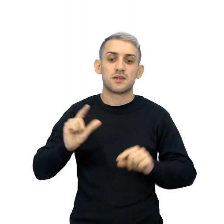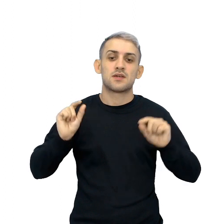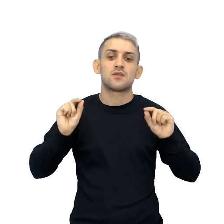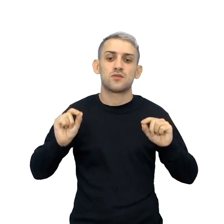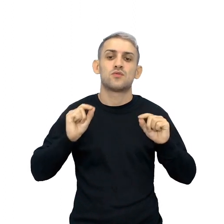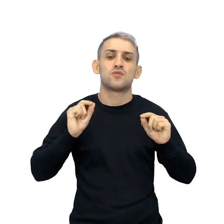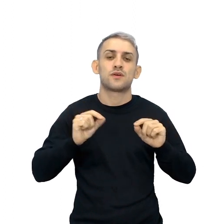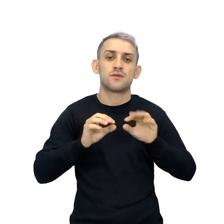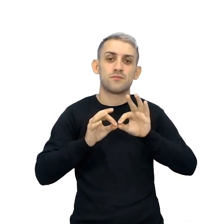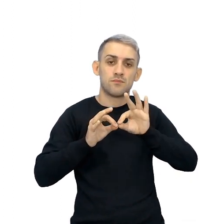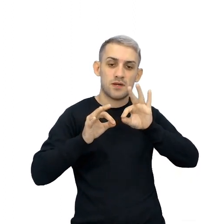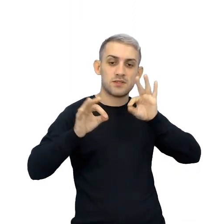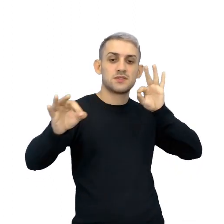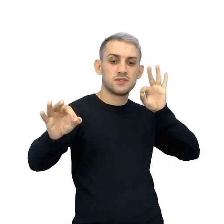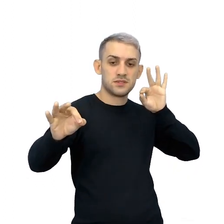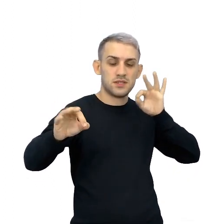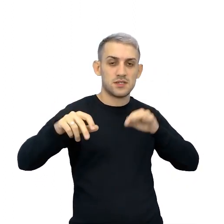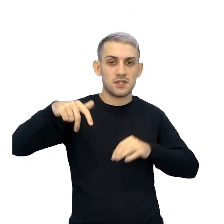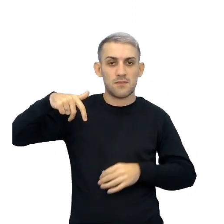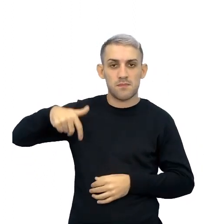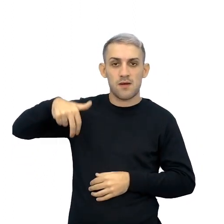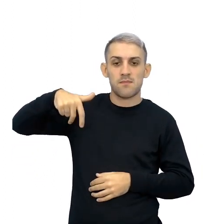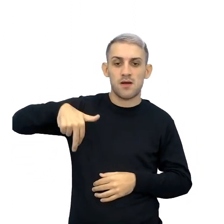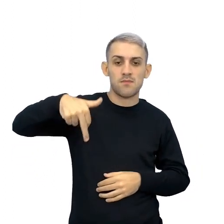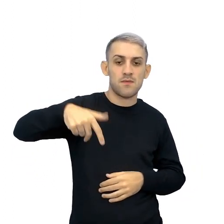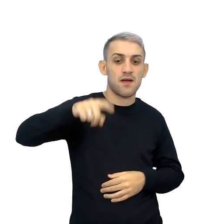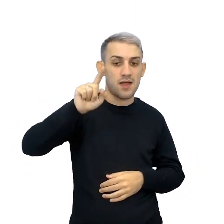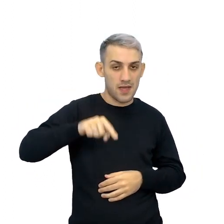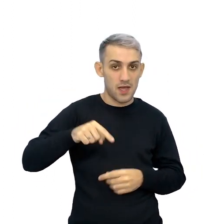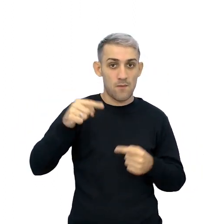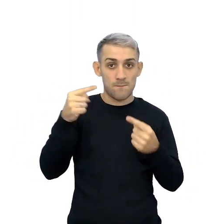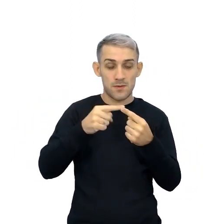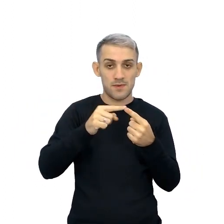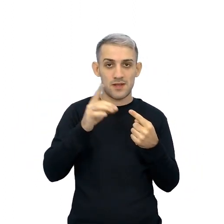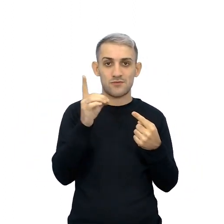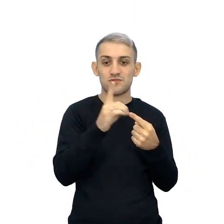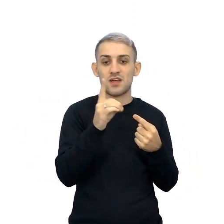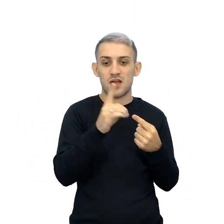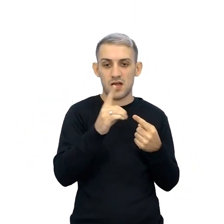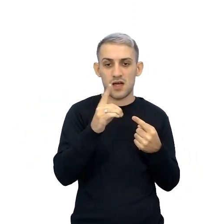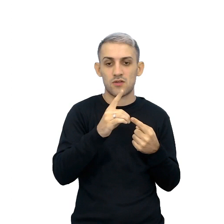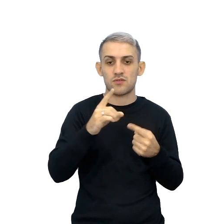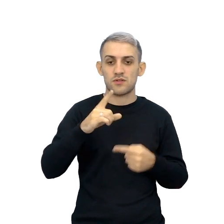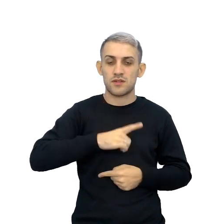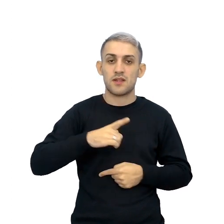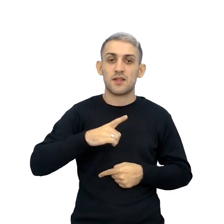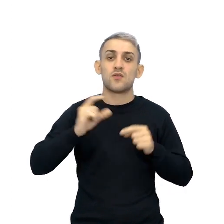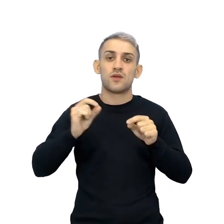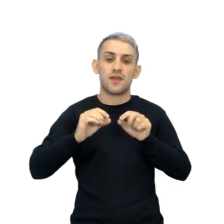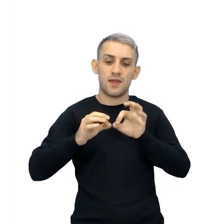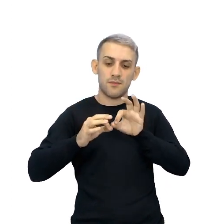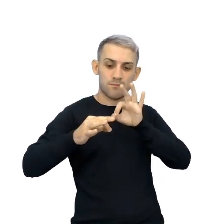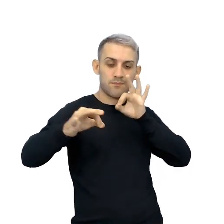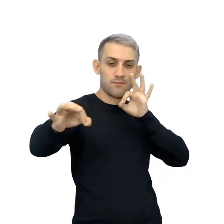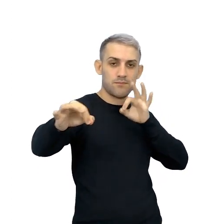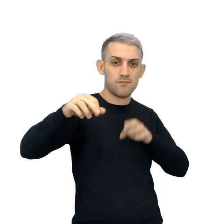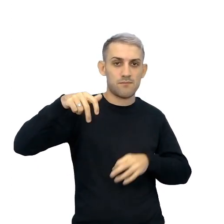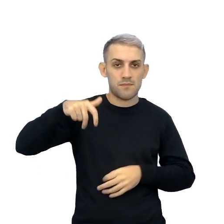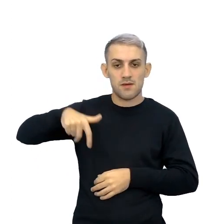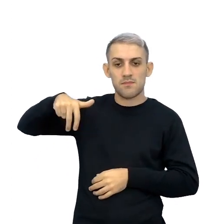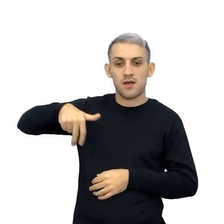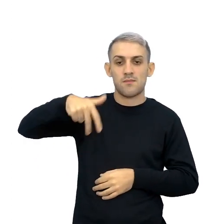uma distância a percorrer. Então, esse é um primeiro dado. Eu tenho uma distância a percorrer e